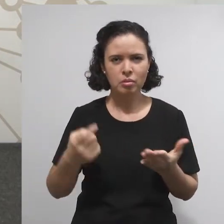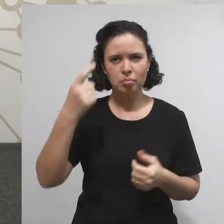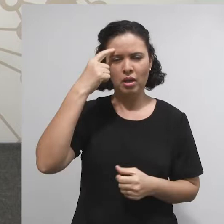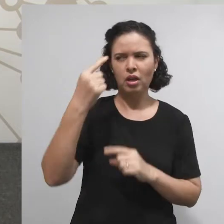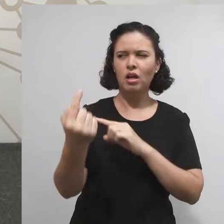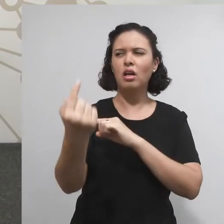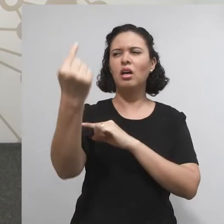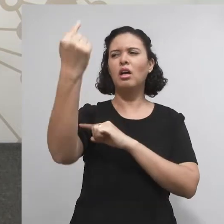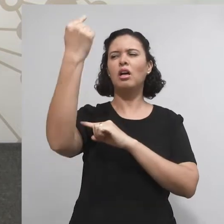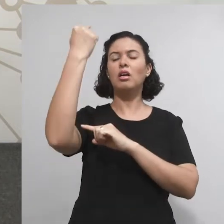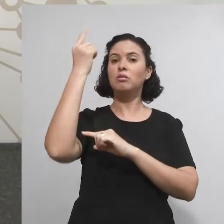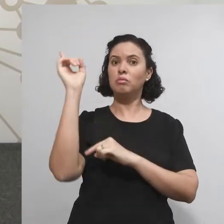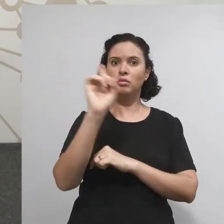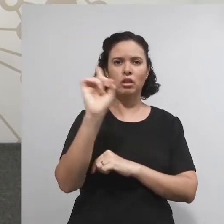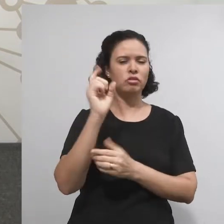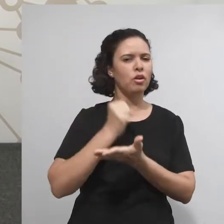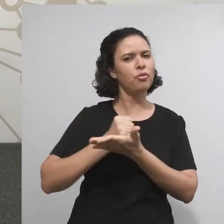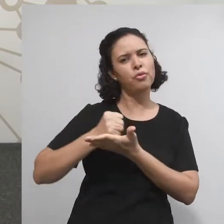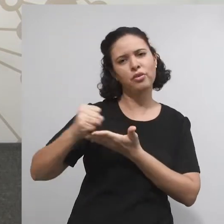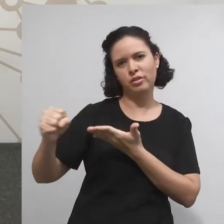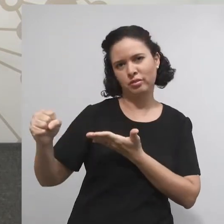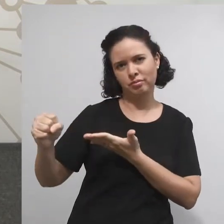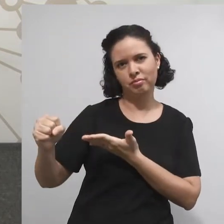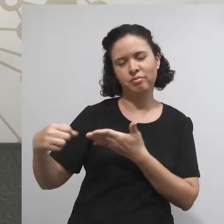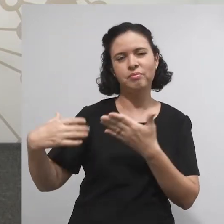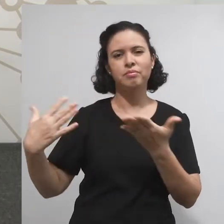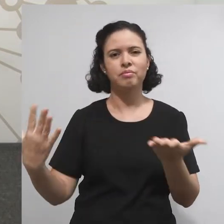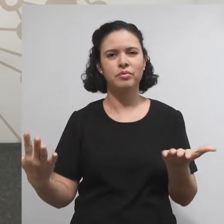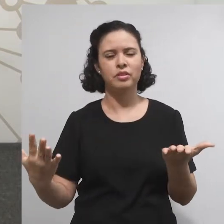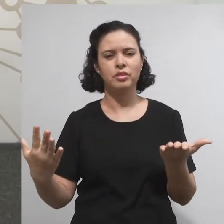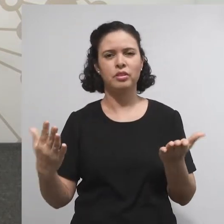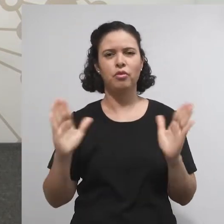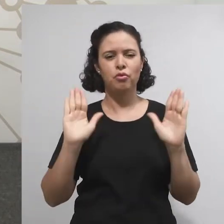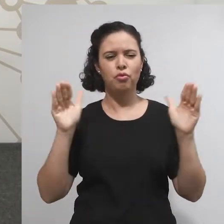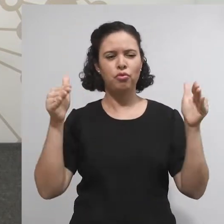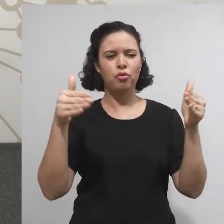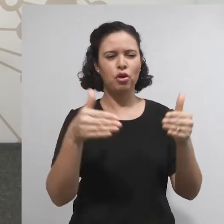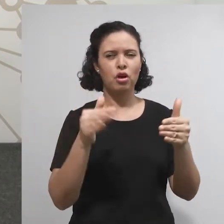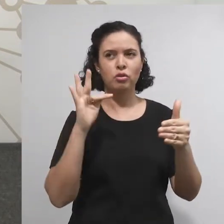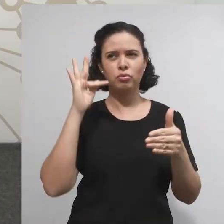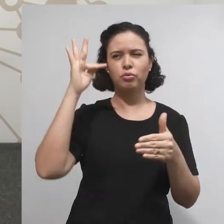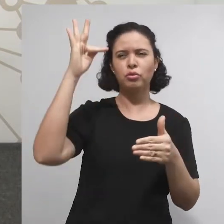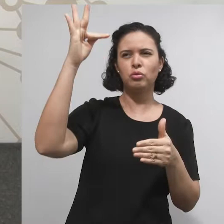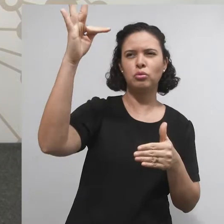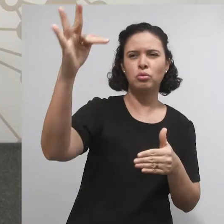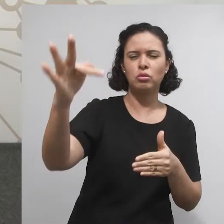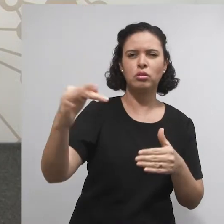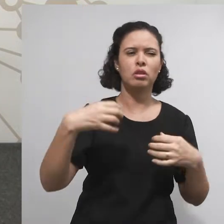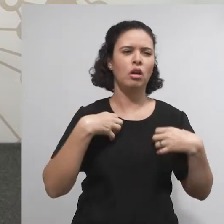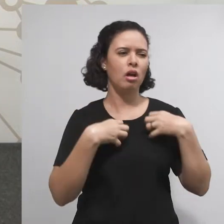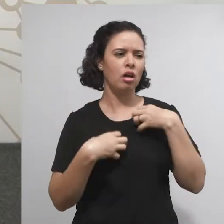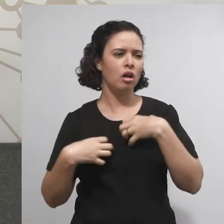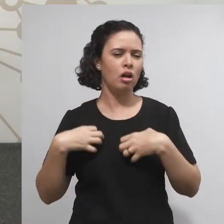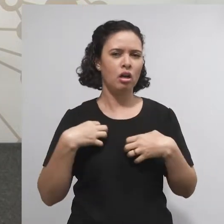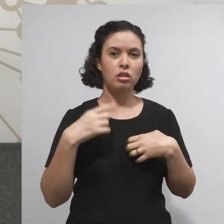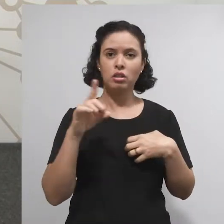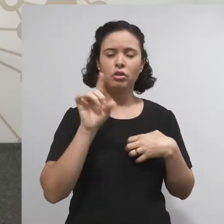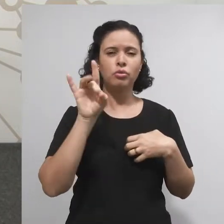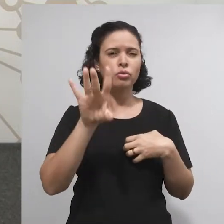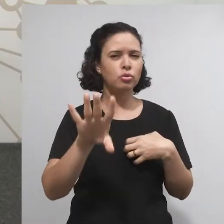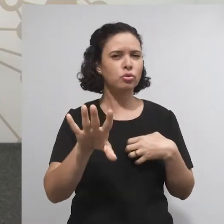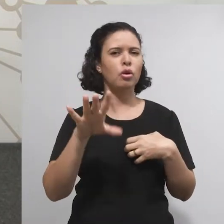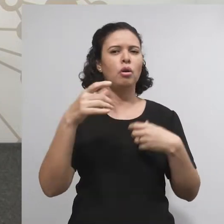no passado que se foi? A não focar mais no futuro que o necessário para